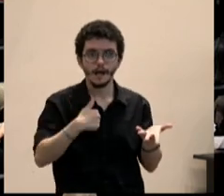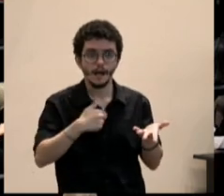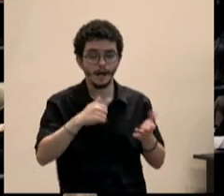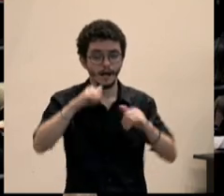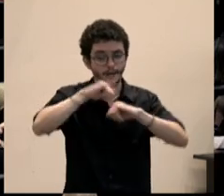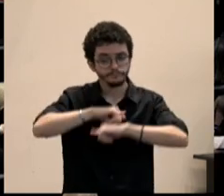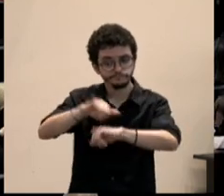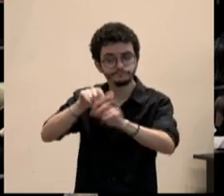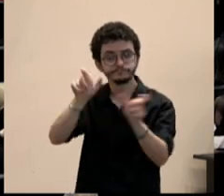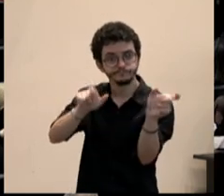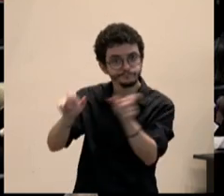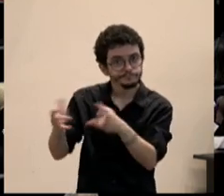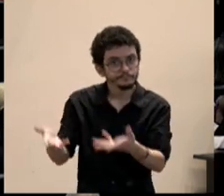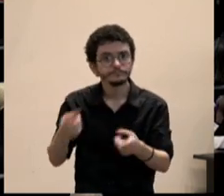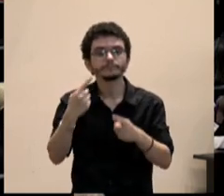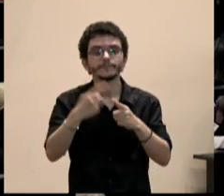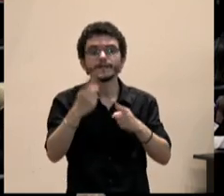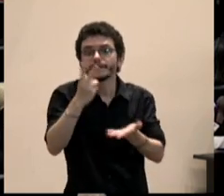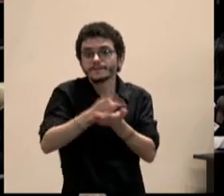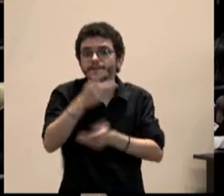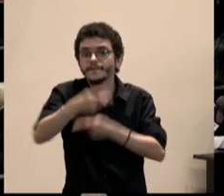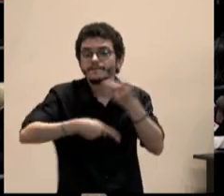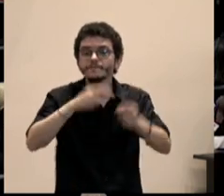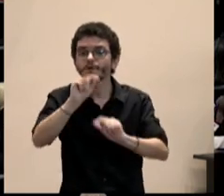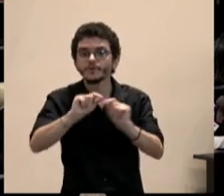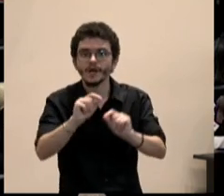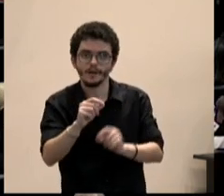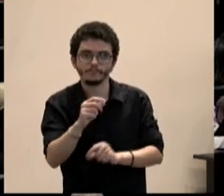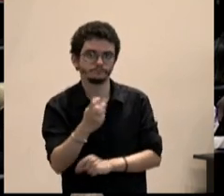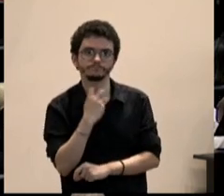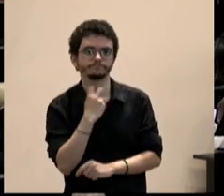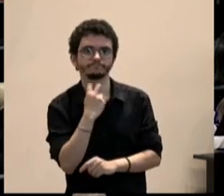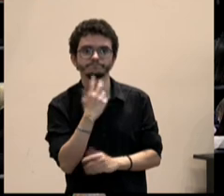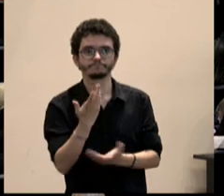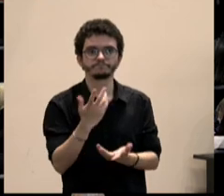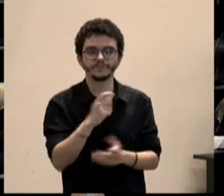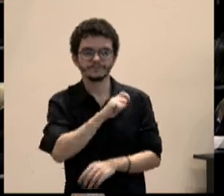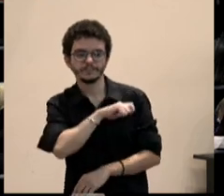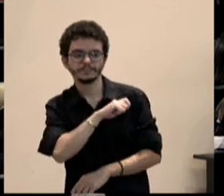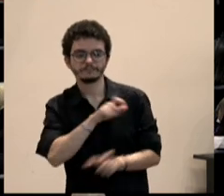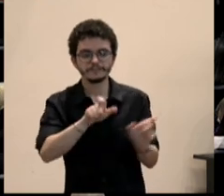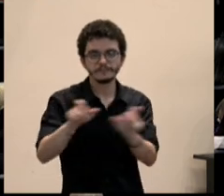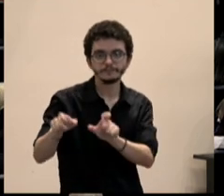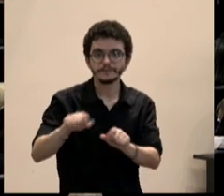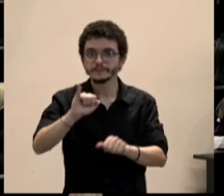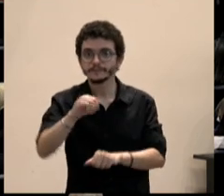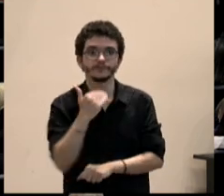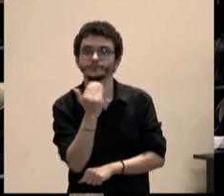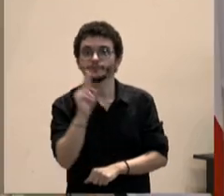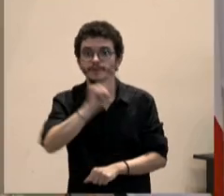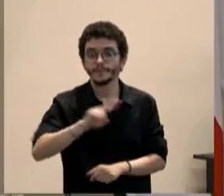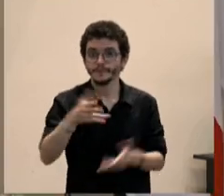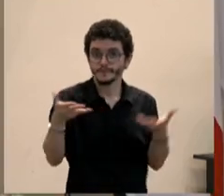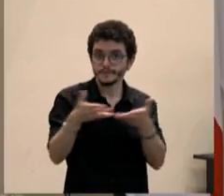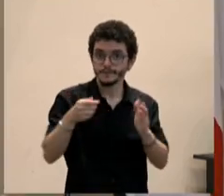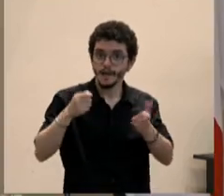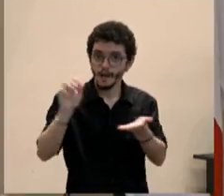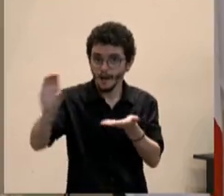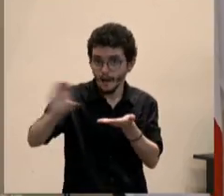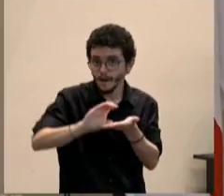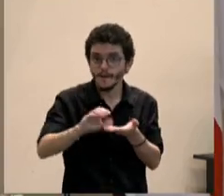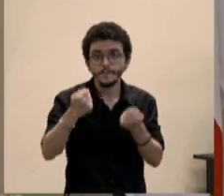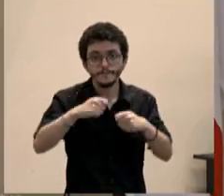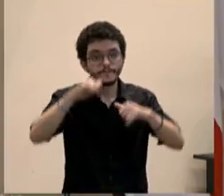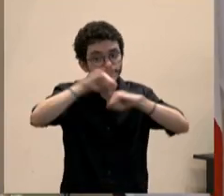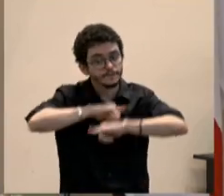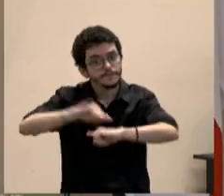Porque eu sempre digo o seguinte, eu não posso enganar ninguém. Se não tem como usar o atual recurso, tem que dizer. Senão a